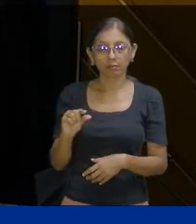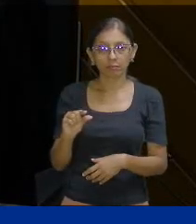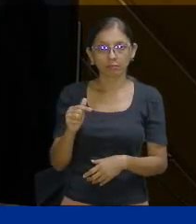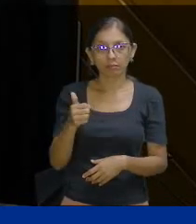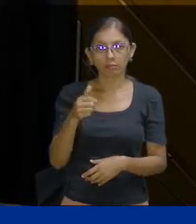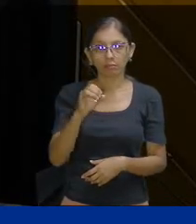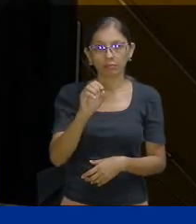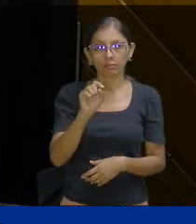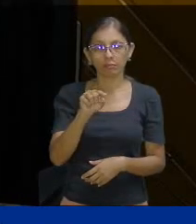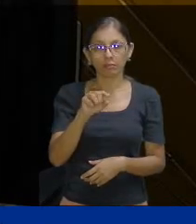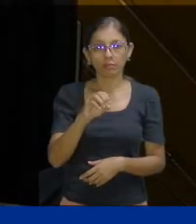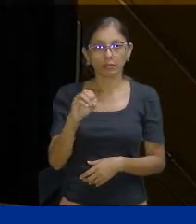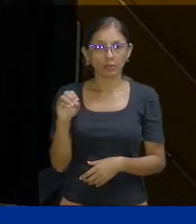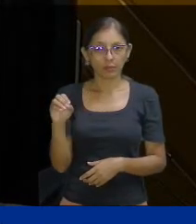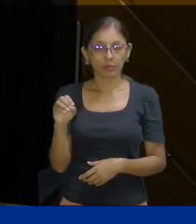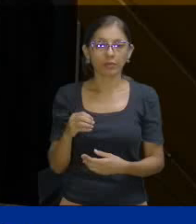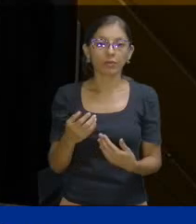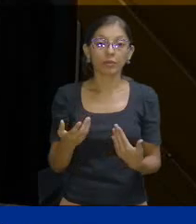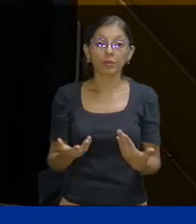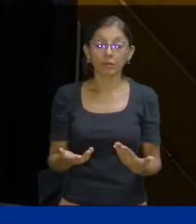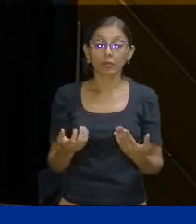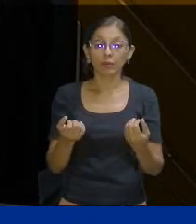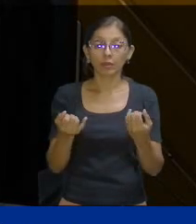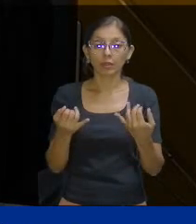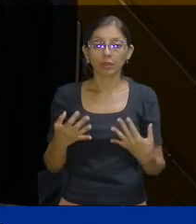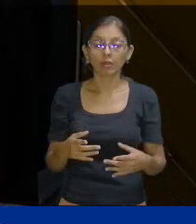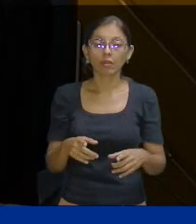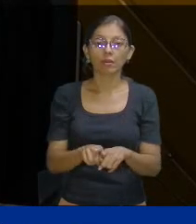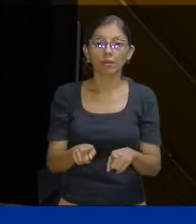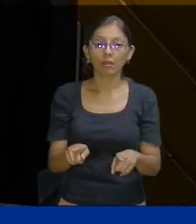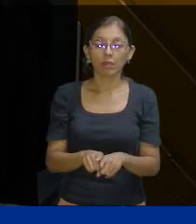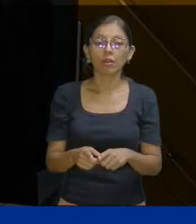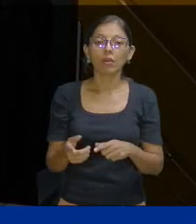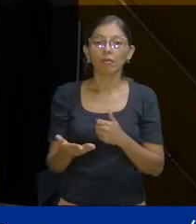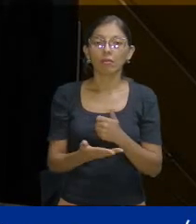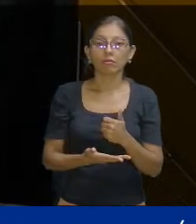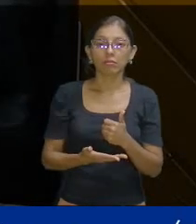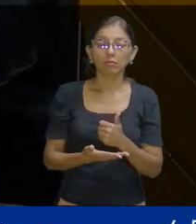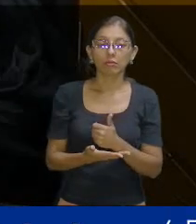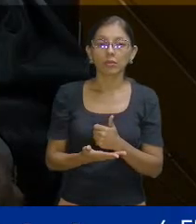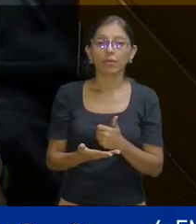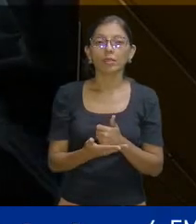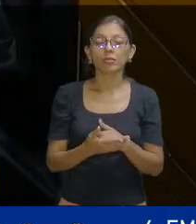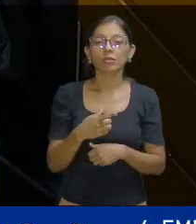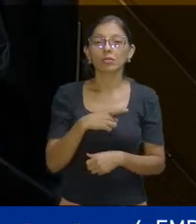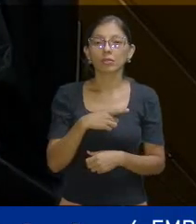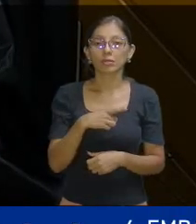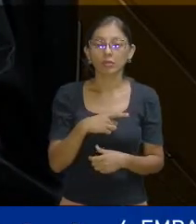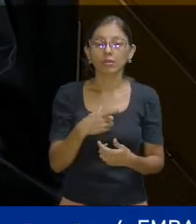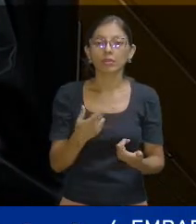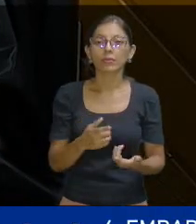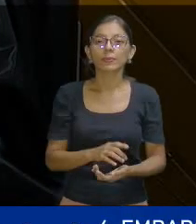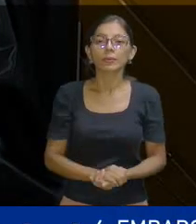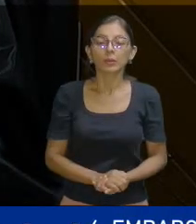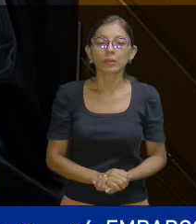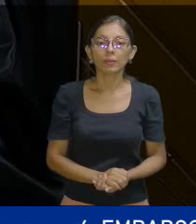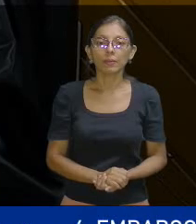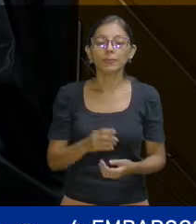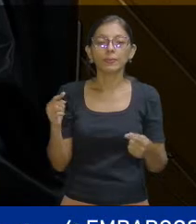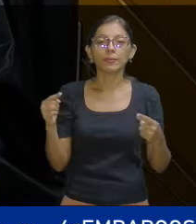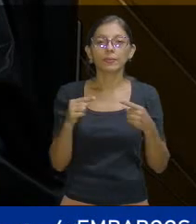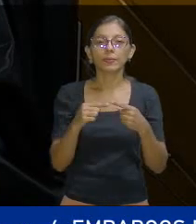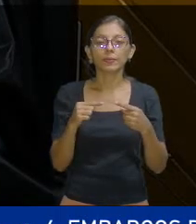sanção pecuniária. Destaca, inclusive, como fundamento do alegado vício, referência ao precedente do